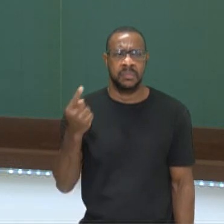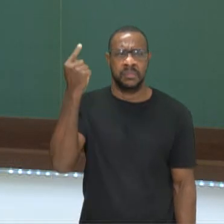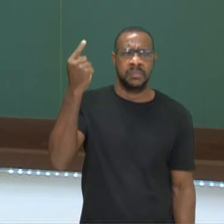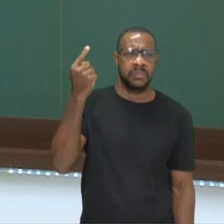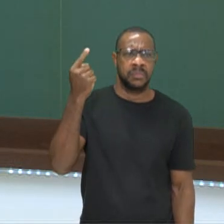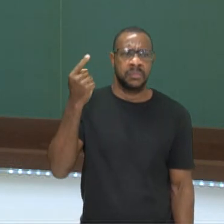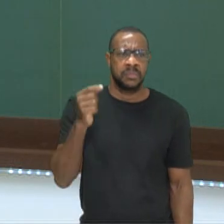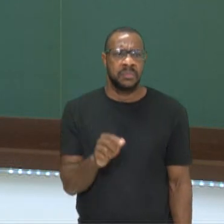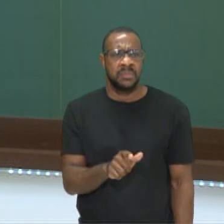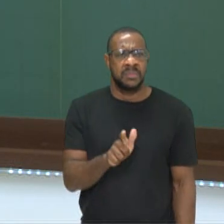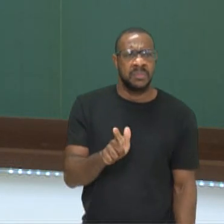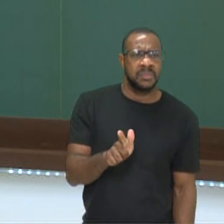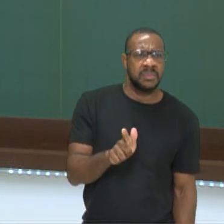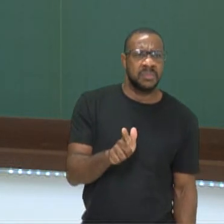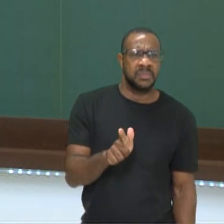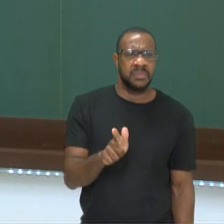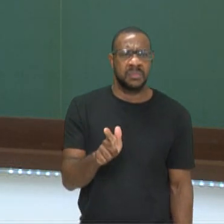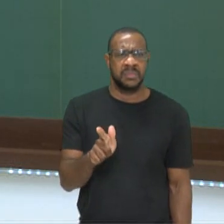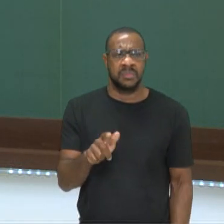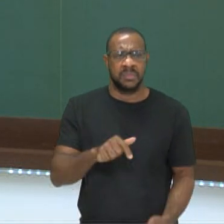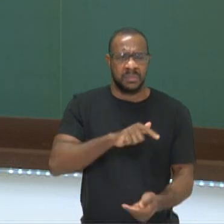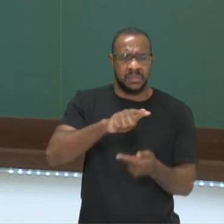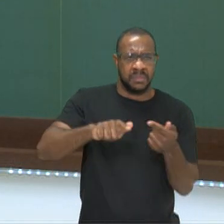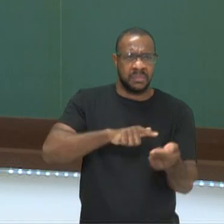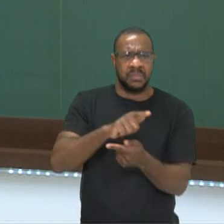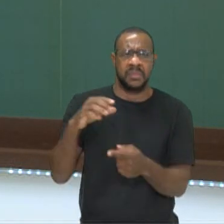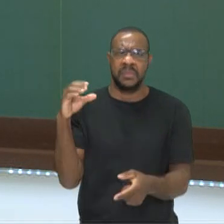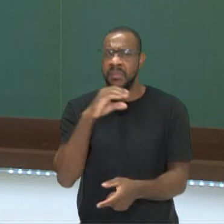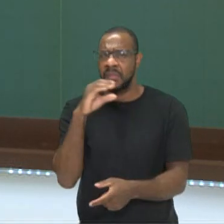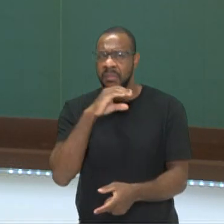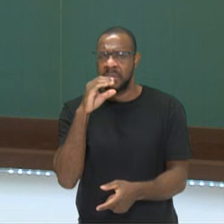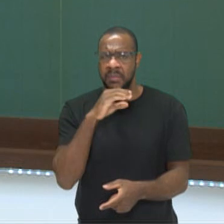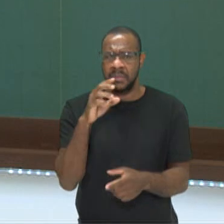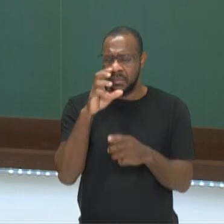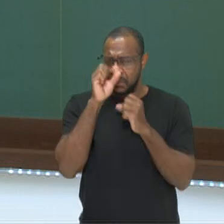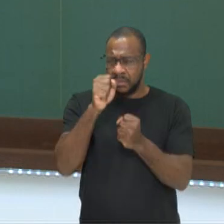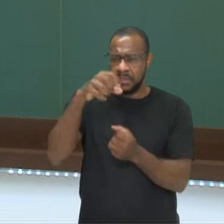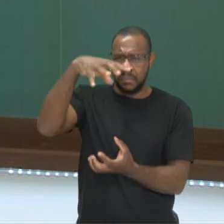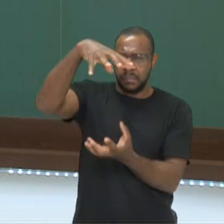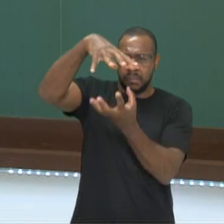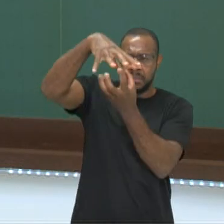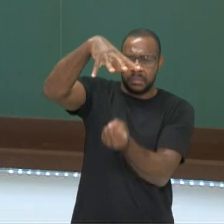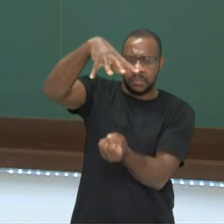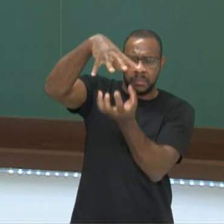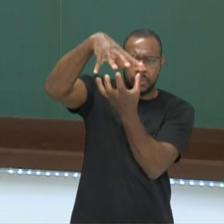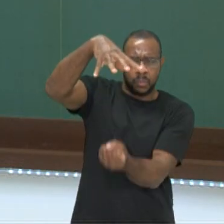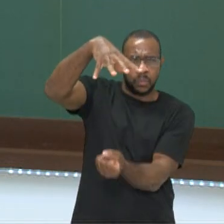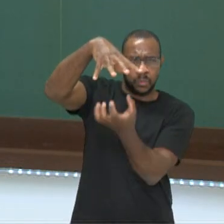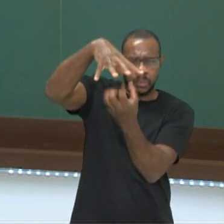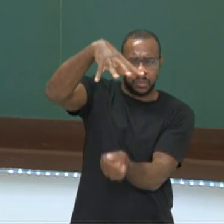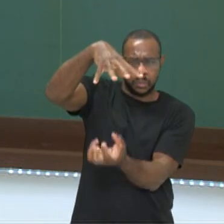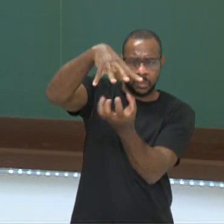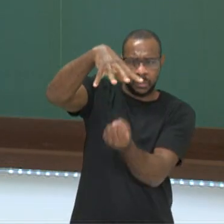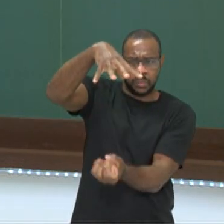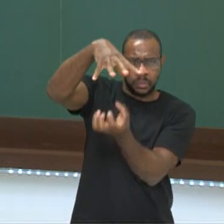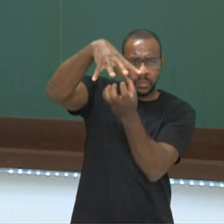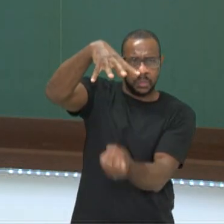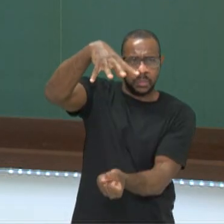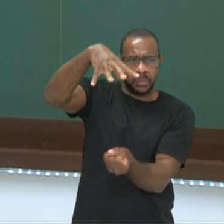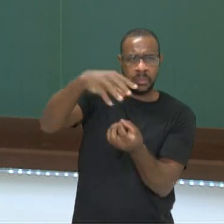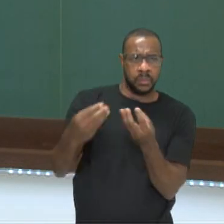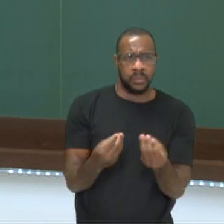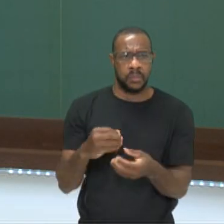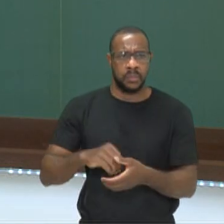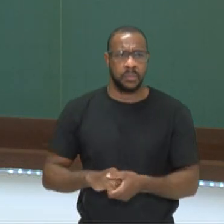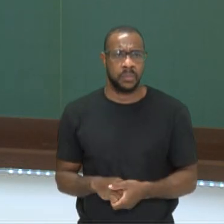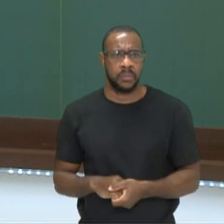da gravidade no local da queda. Aceleração, aquela força que atrai os objetos para o centro da Terra.